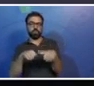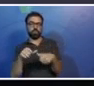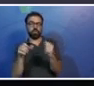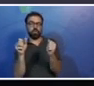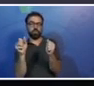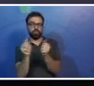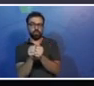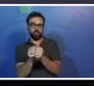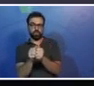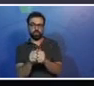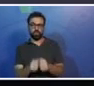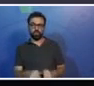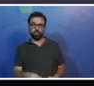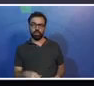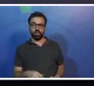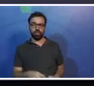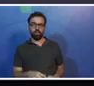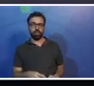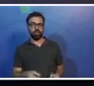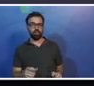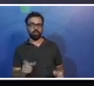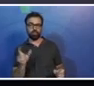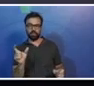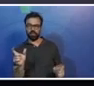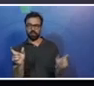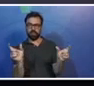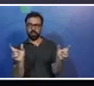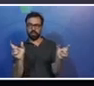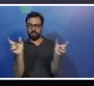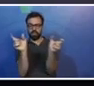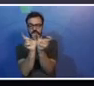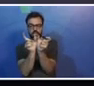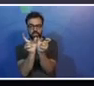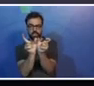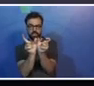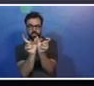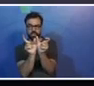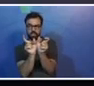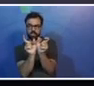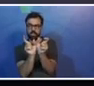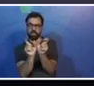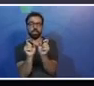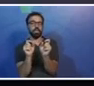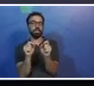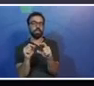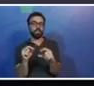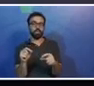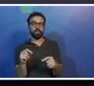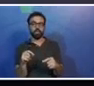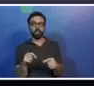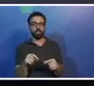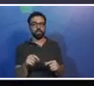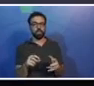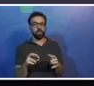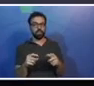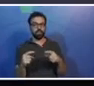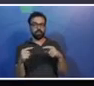texto lido, a juntura de palavras é um fenômeno que na língua escrita está associado à